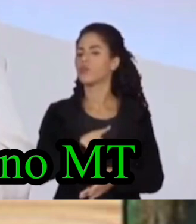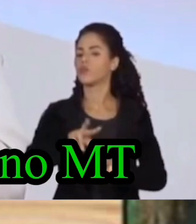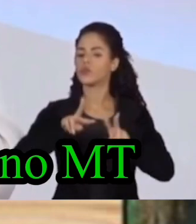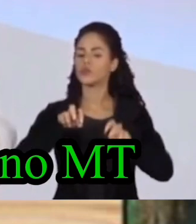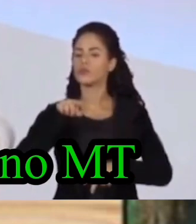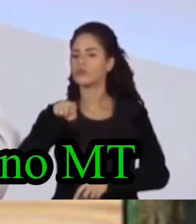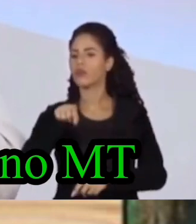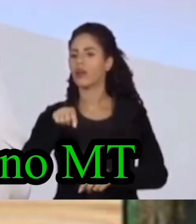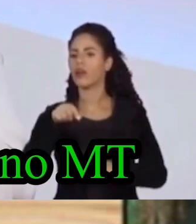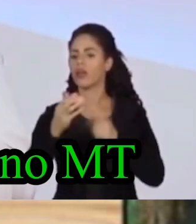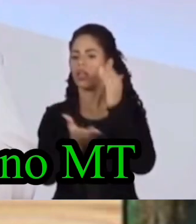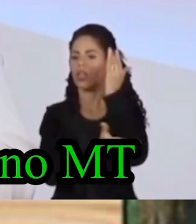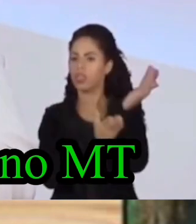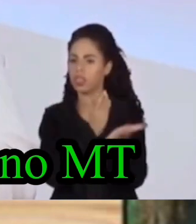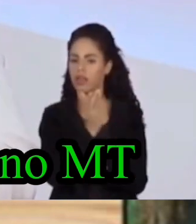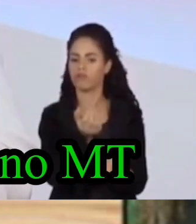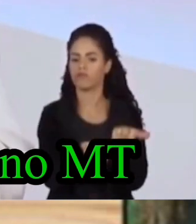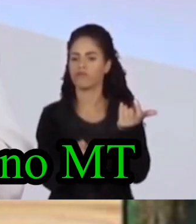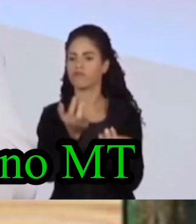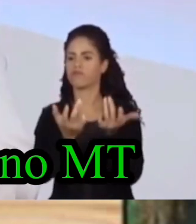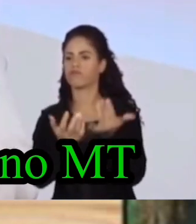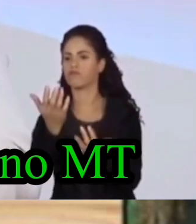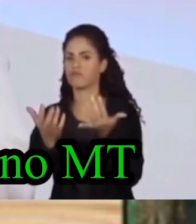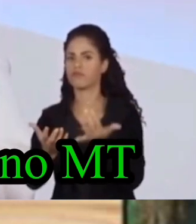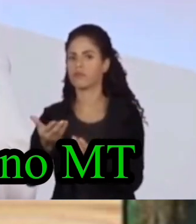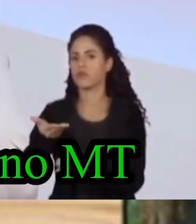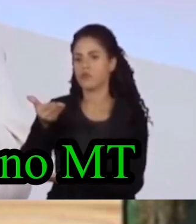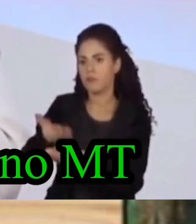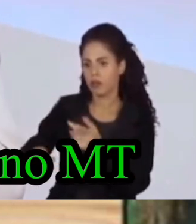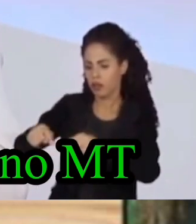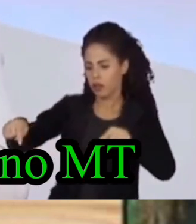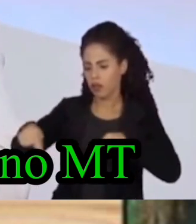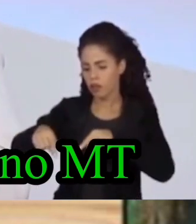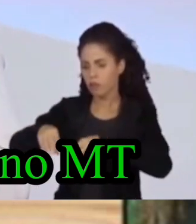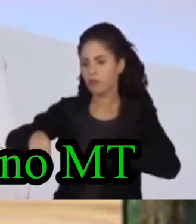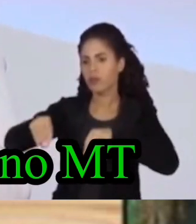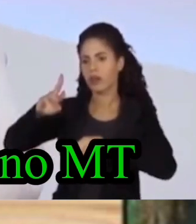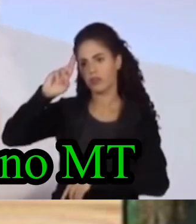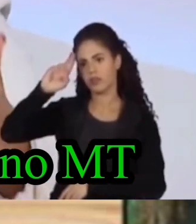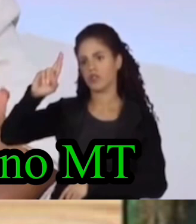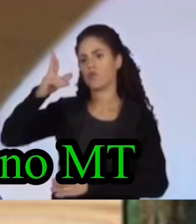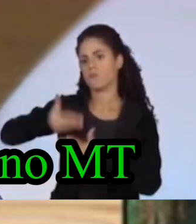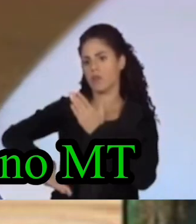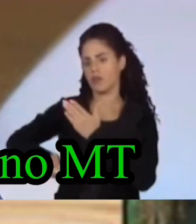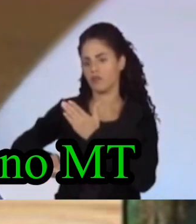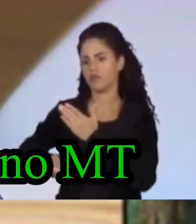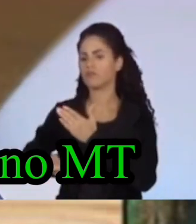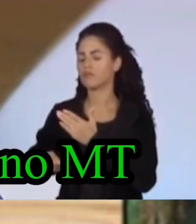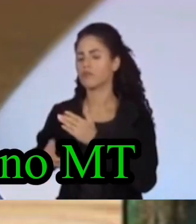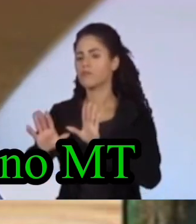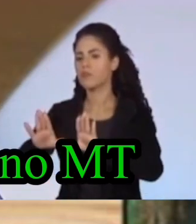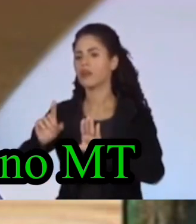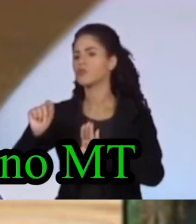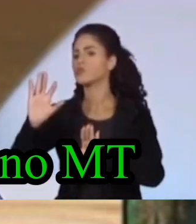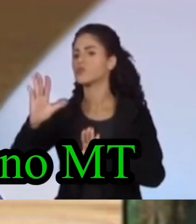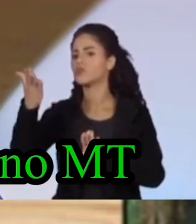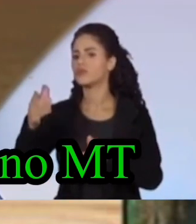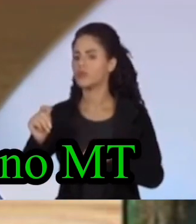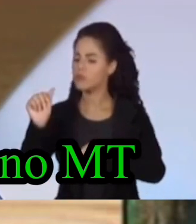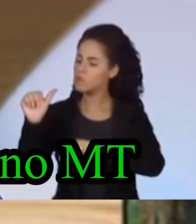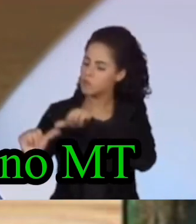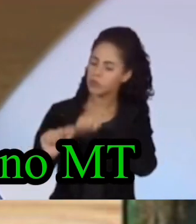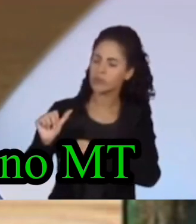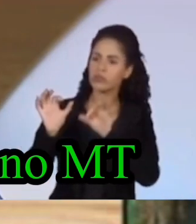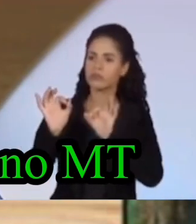de que esses desmatadores Ilegais percam as suas terras percam as próprias terras mas para isso acontecer é necessário ter uma